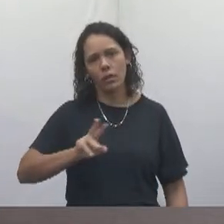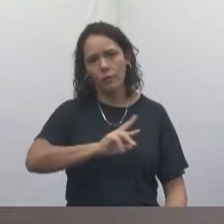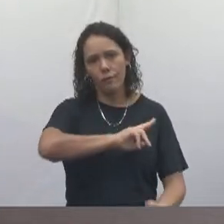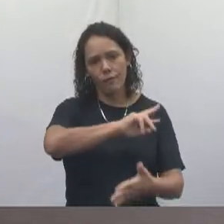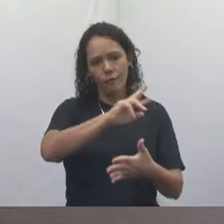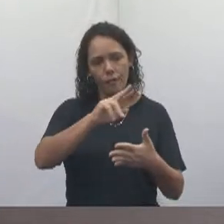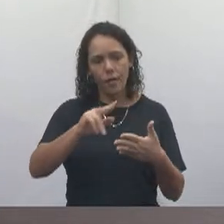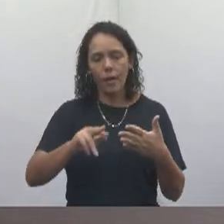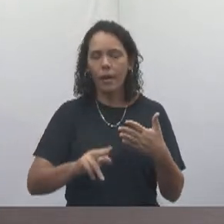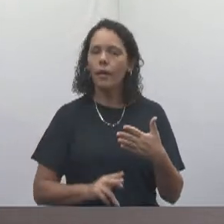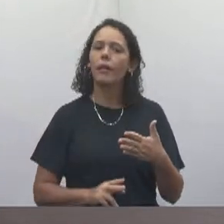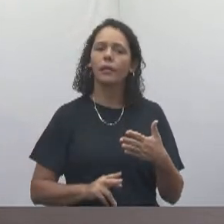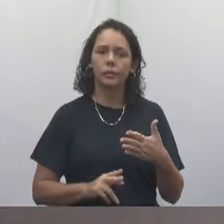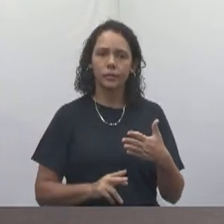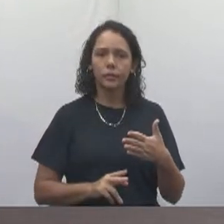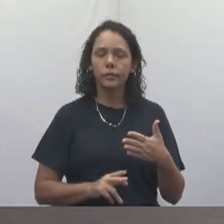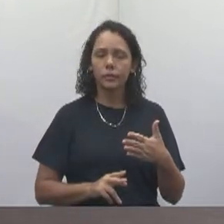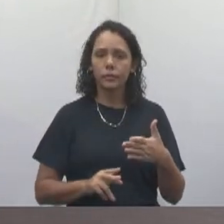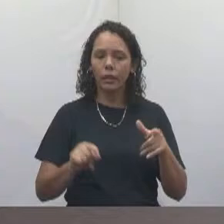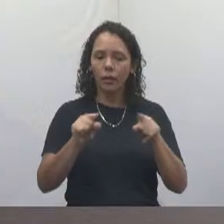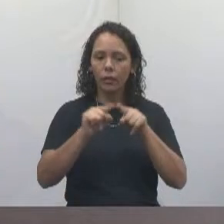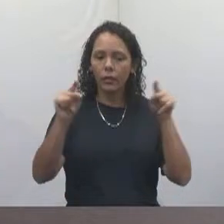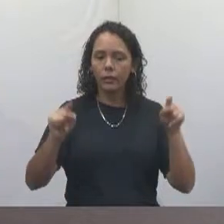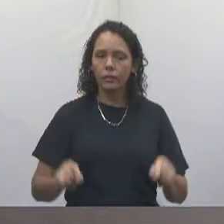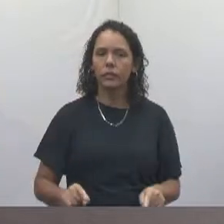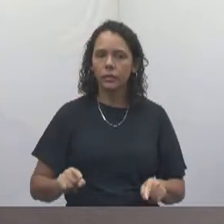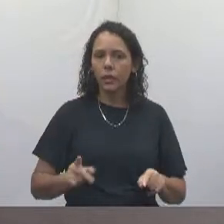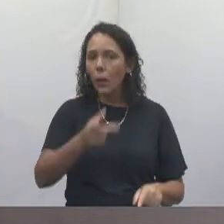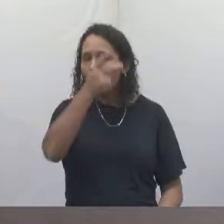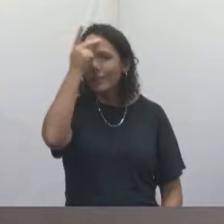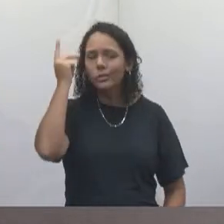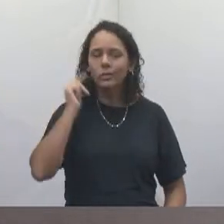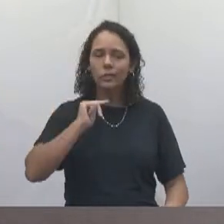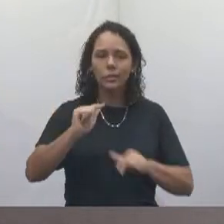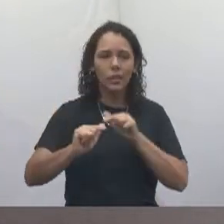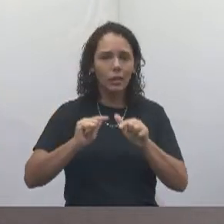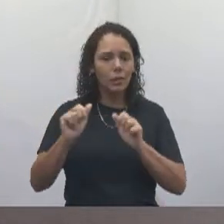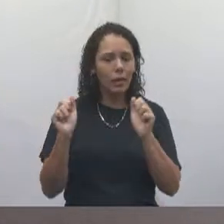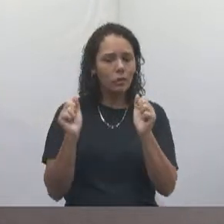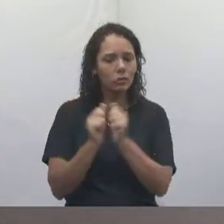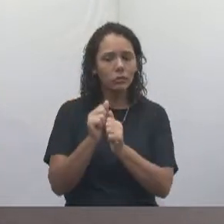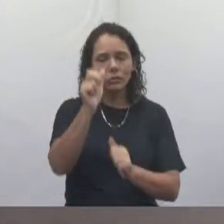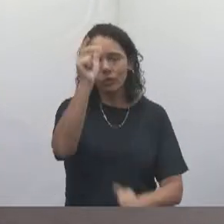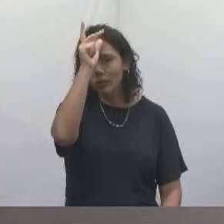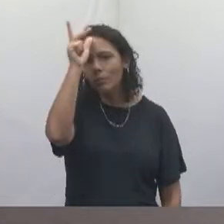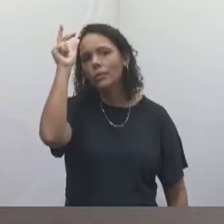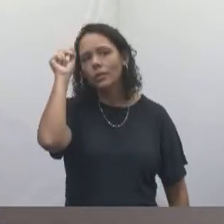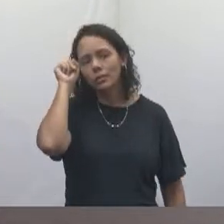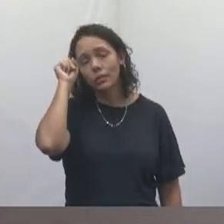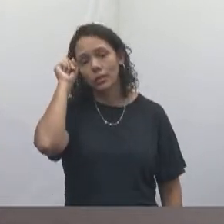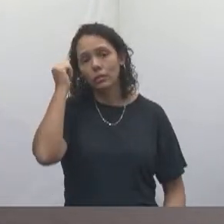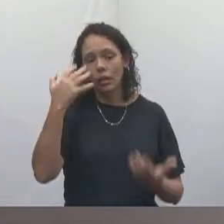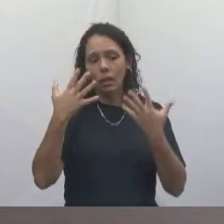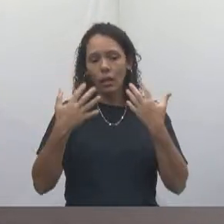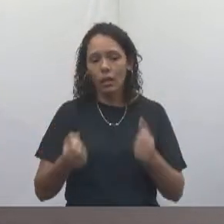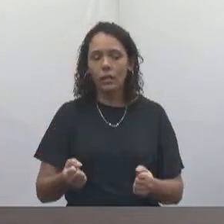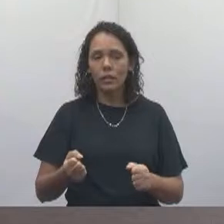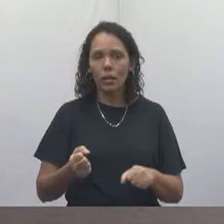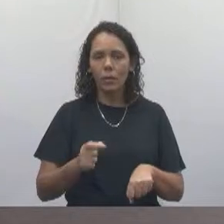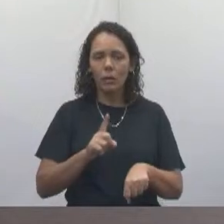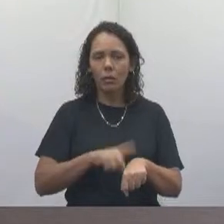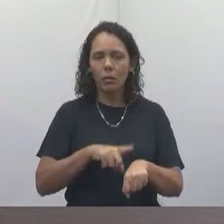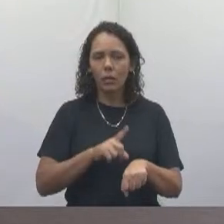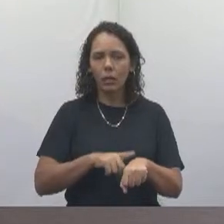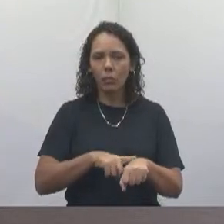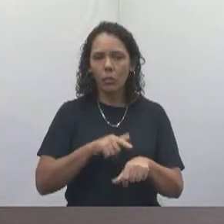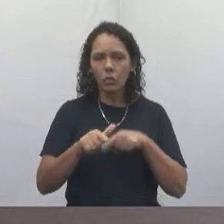diretor, corregedores da prefeitura, assessores diretos, que receberam as horas